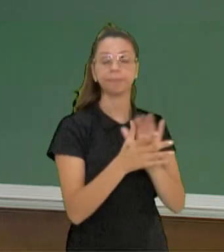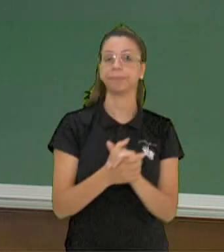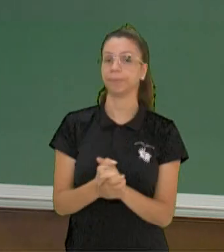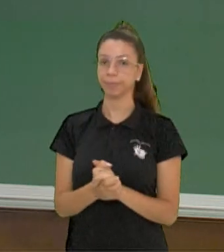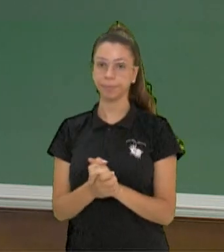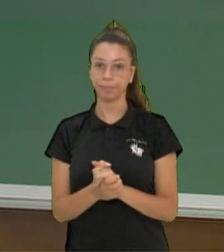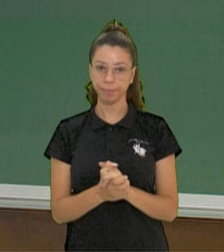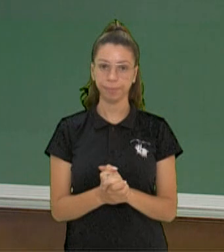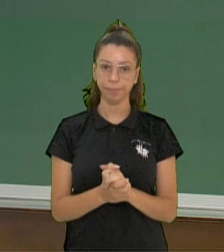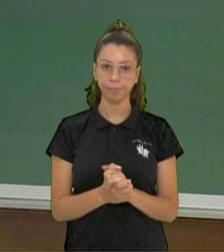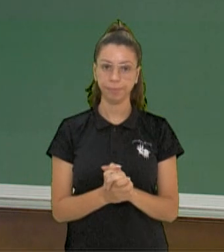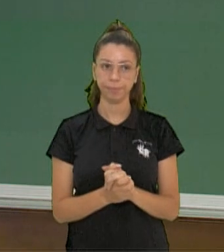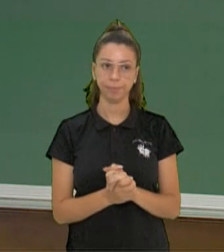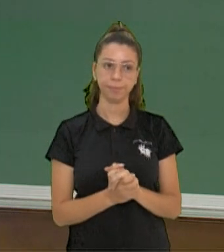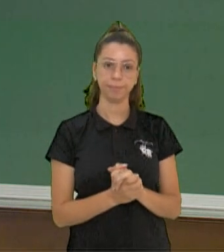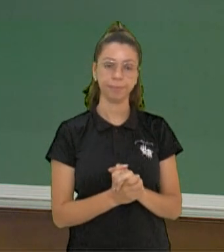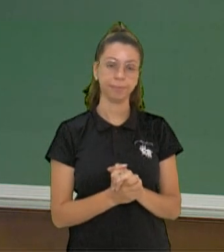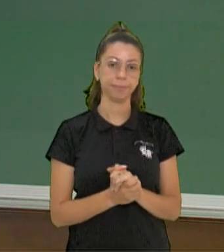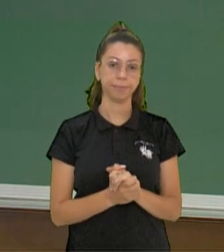E assim,